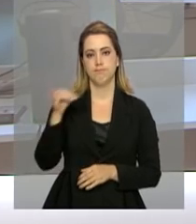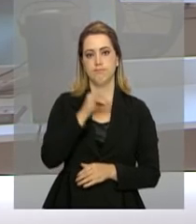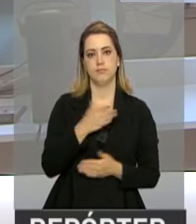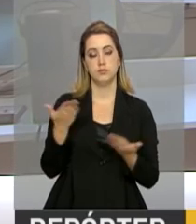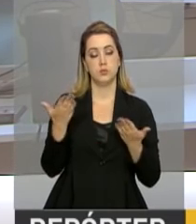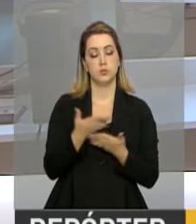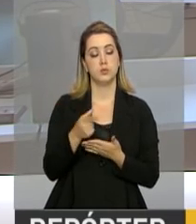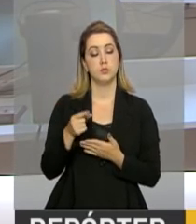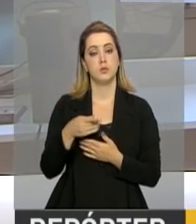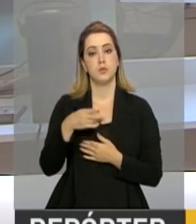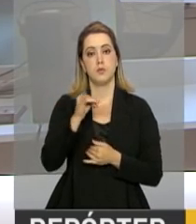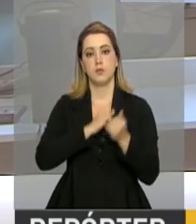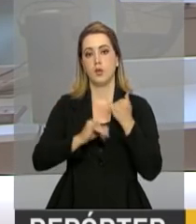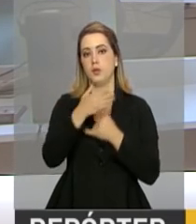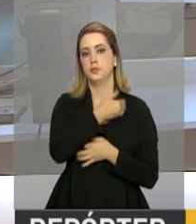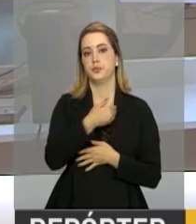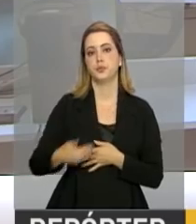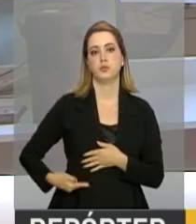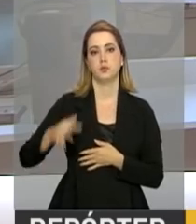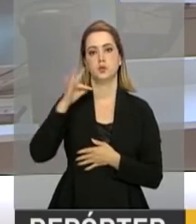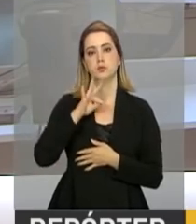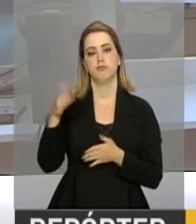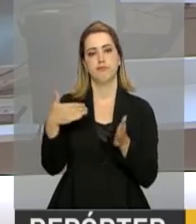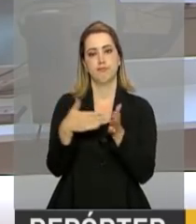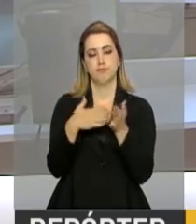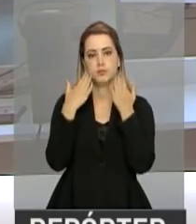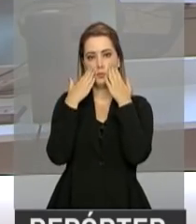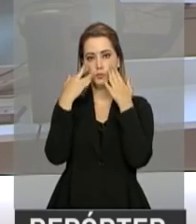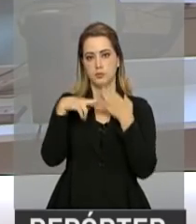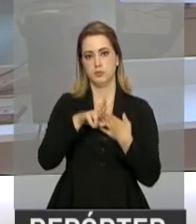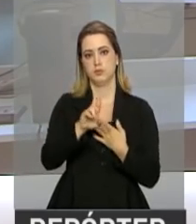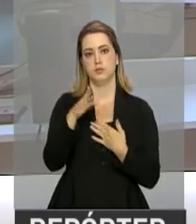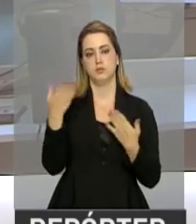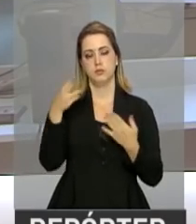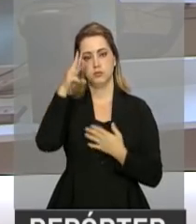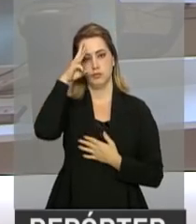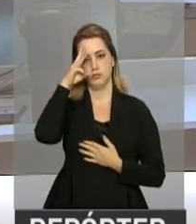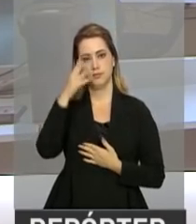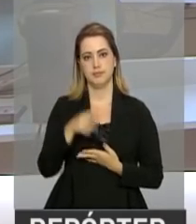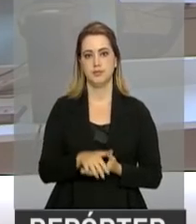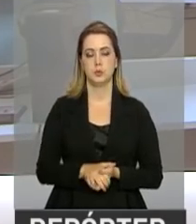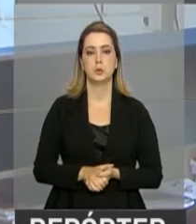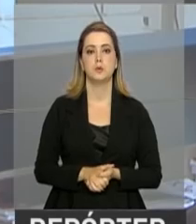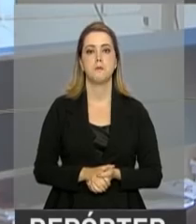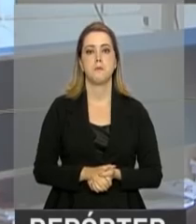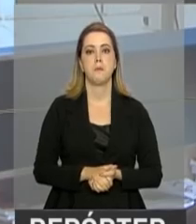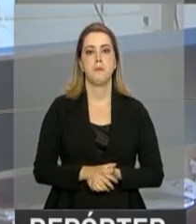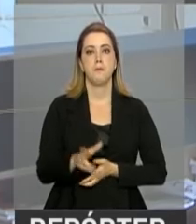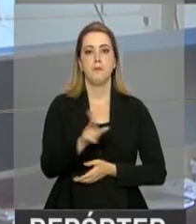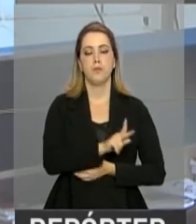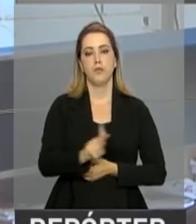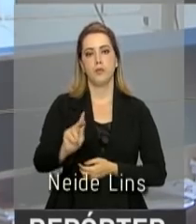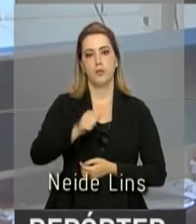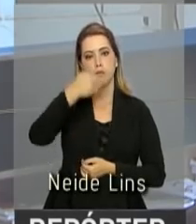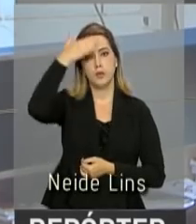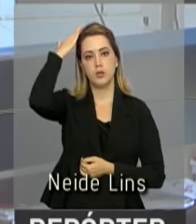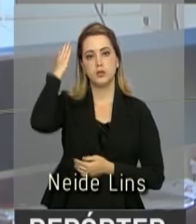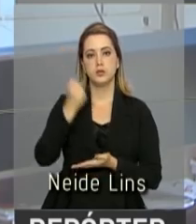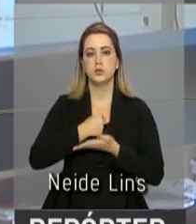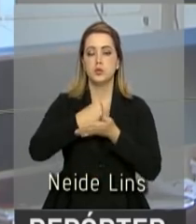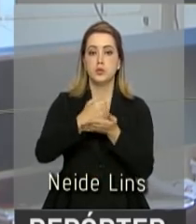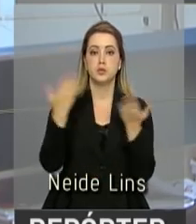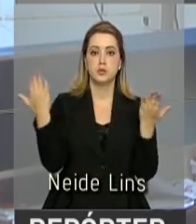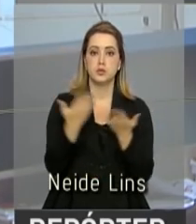Olá, estamos de volta com as notícias do governo federal na última edição do Repórter NBR desta terça-feira. O presidente Michel Temer